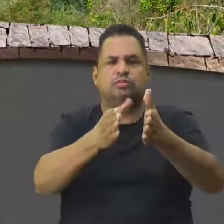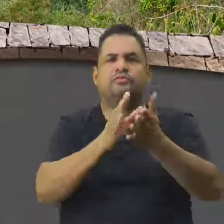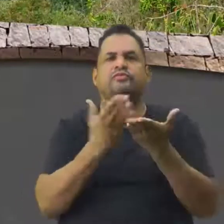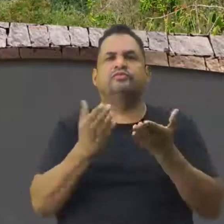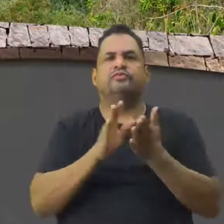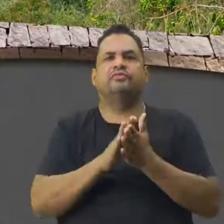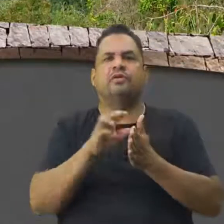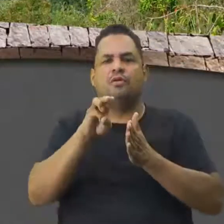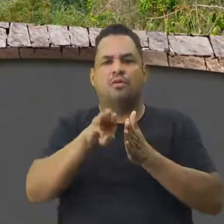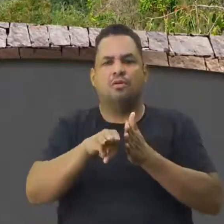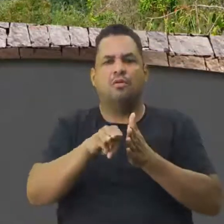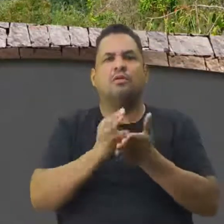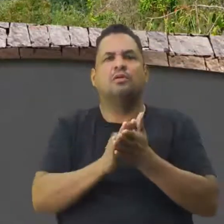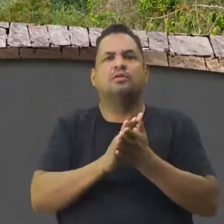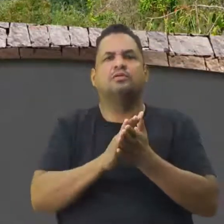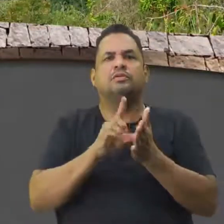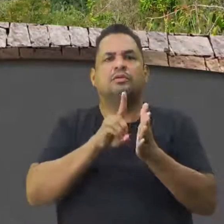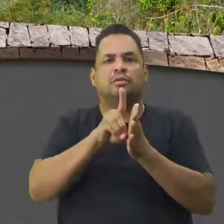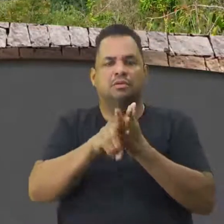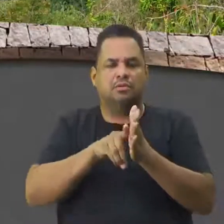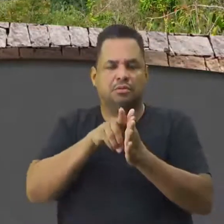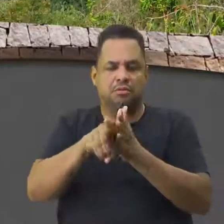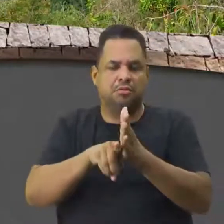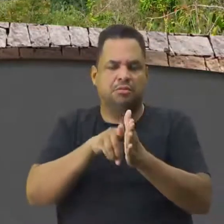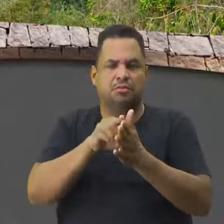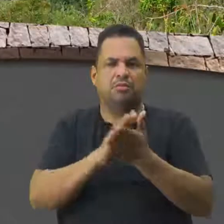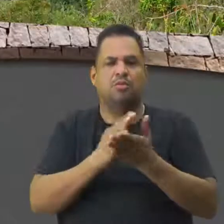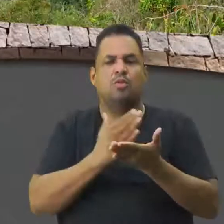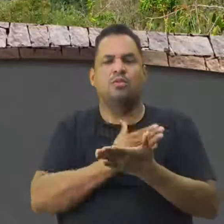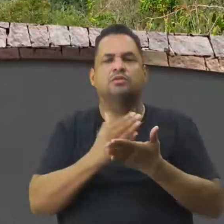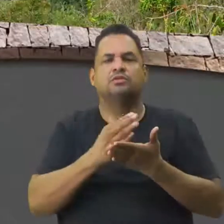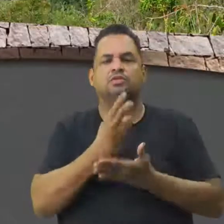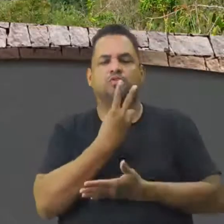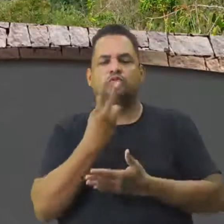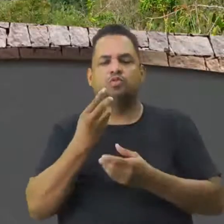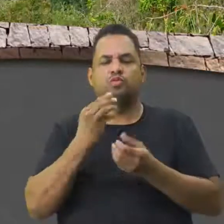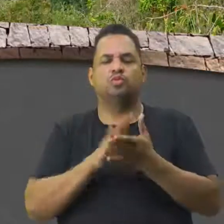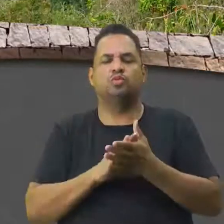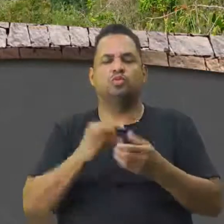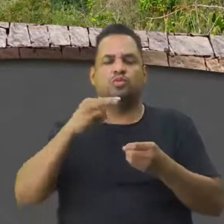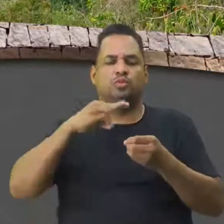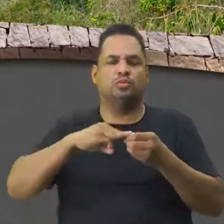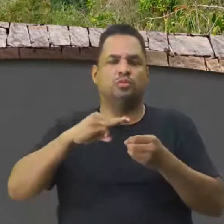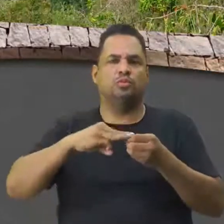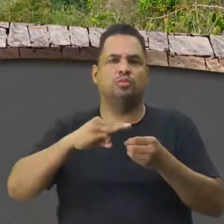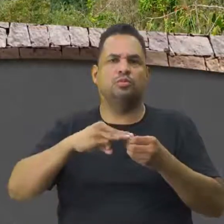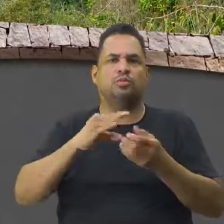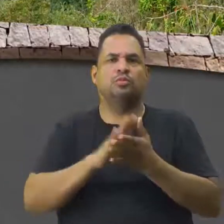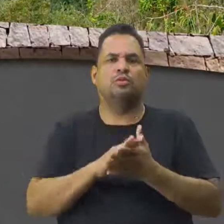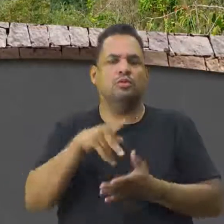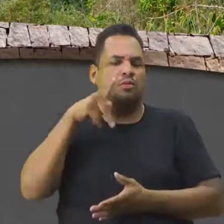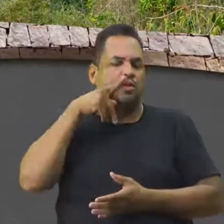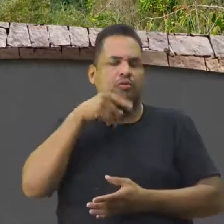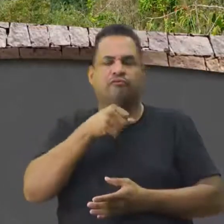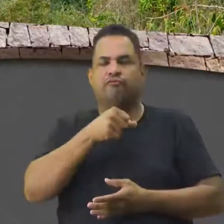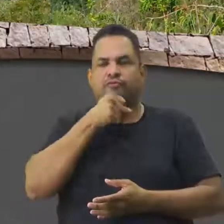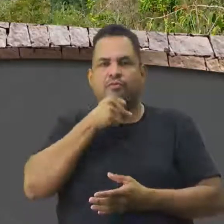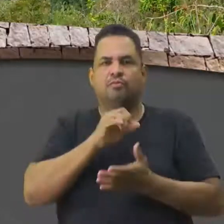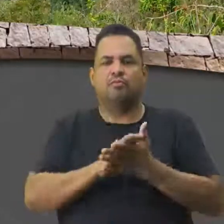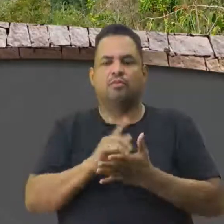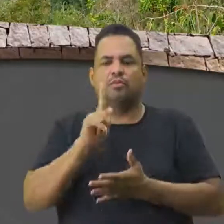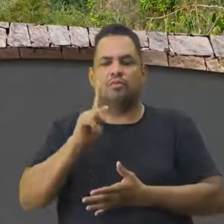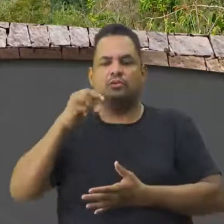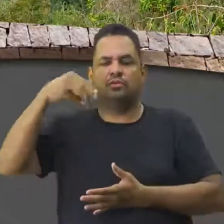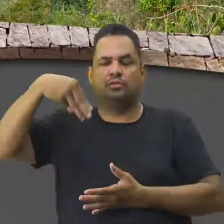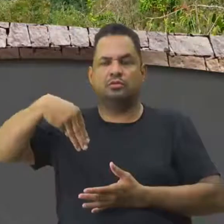dando início a duas cidades. Quais são? Porto Velho e Guajará Mirim.